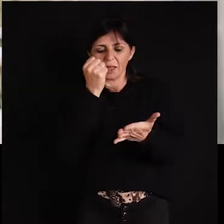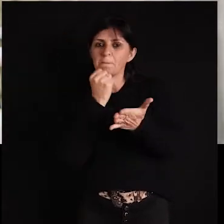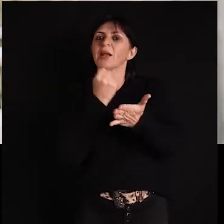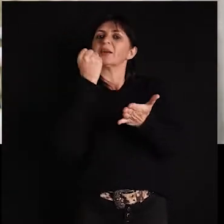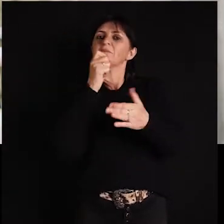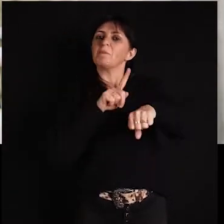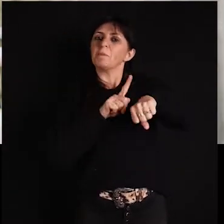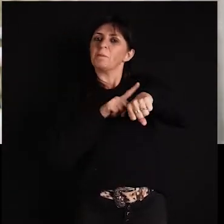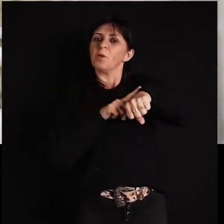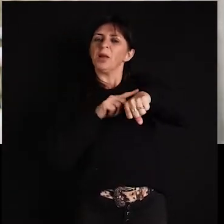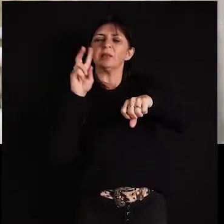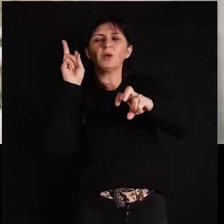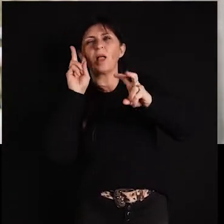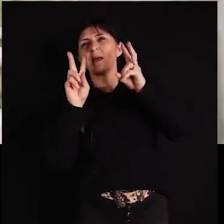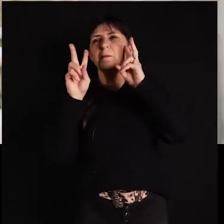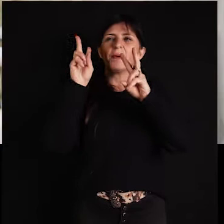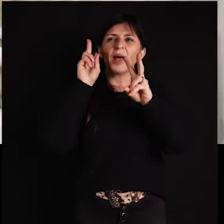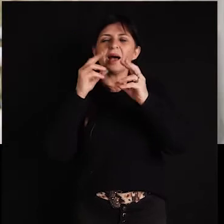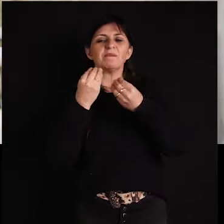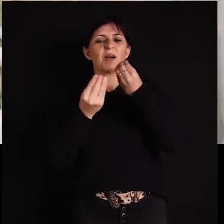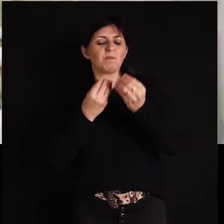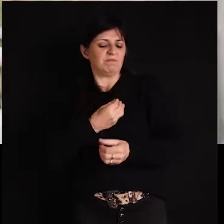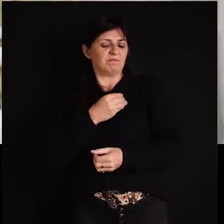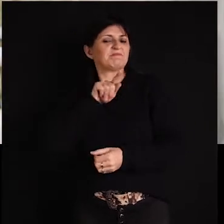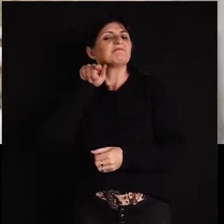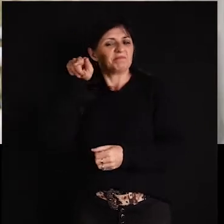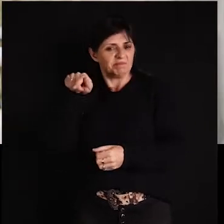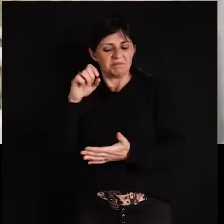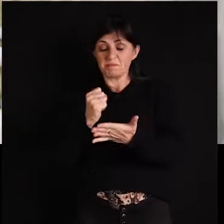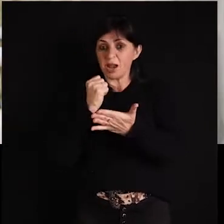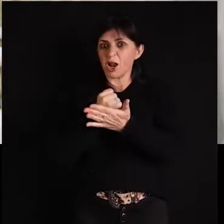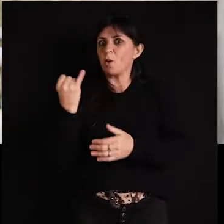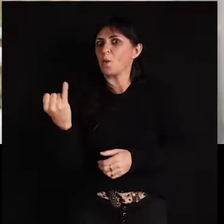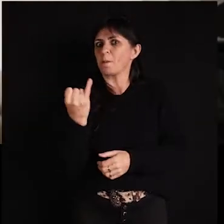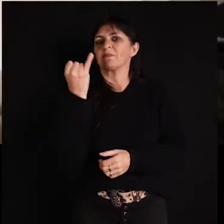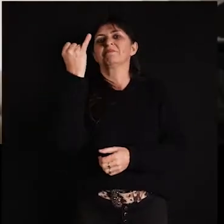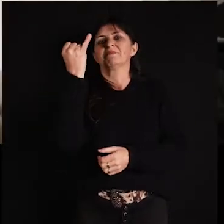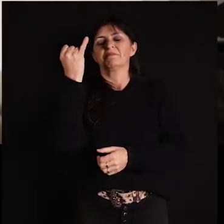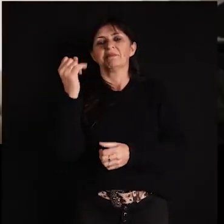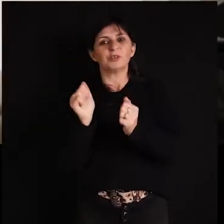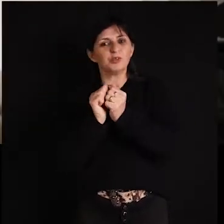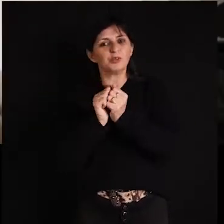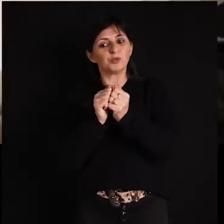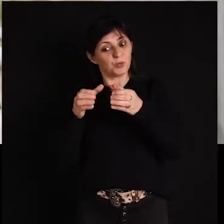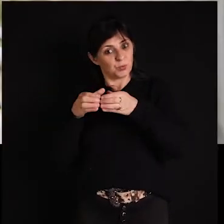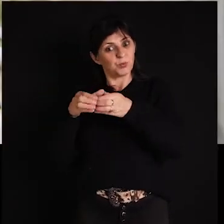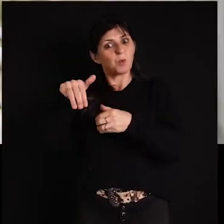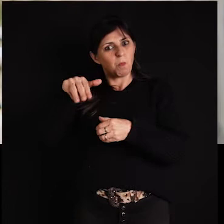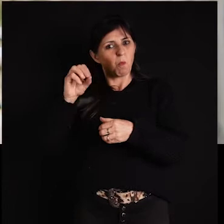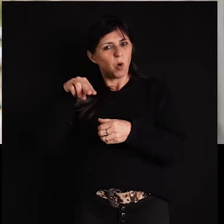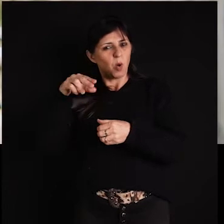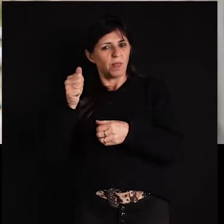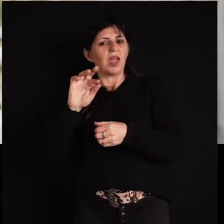eu pude relembrar todo aquele tempo que eu vivi lá nos Estados Unidos. E me marcou bastante esse fato junto com os Monarcas.